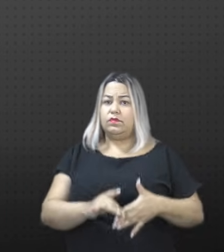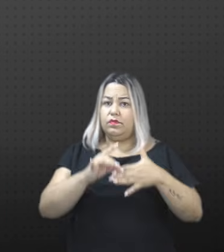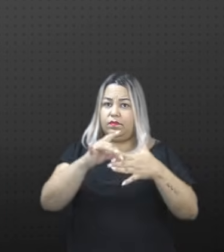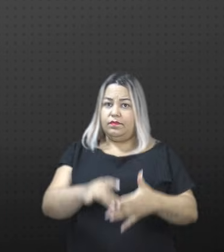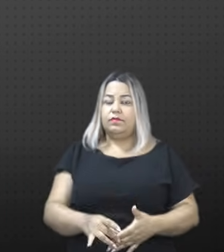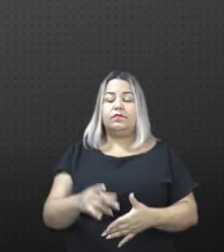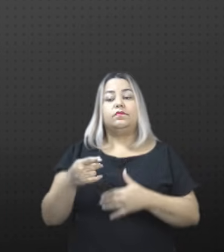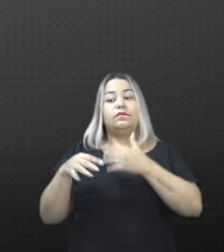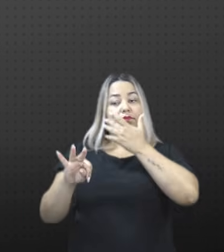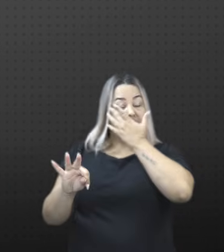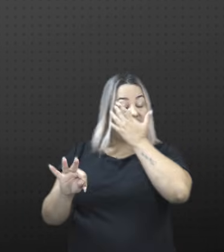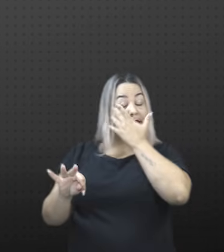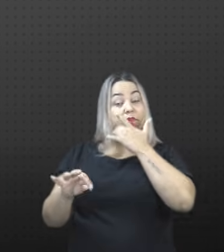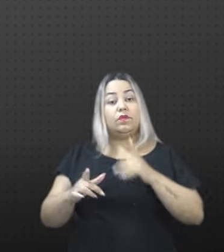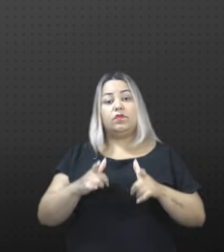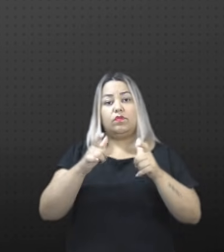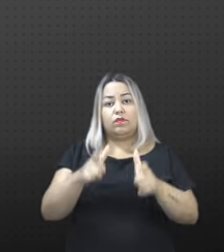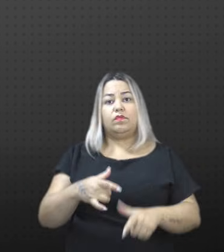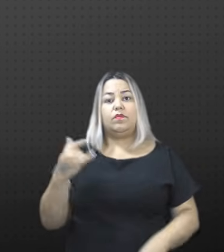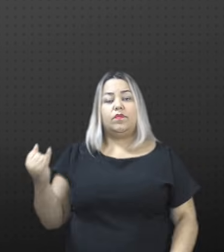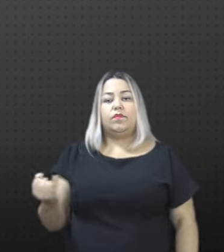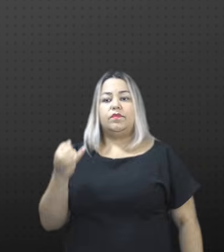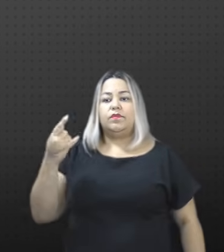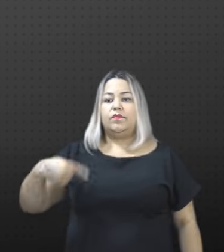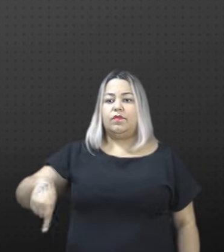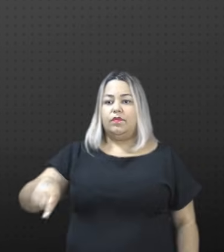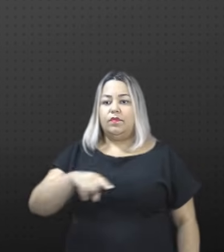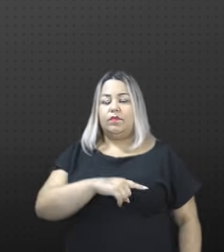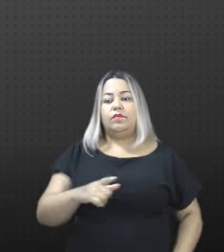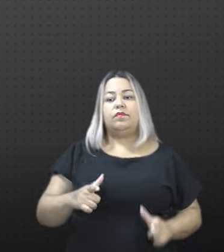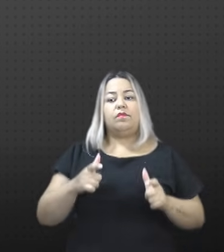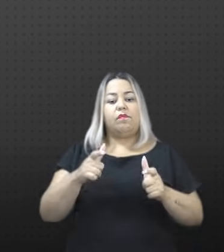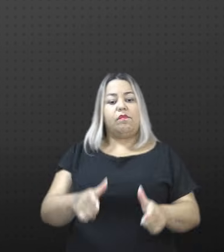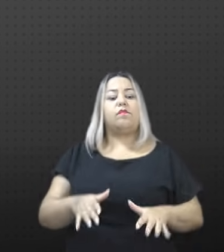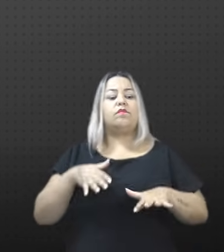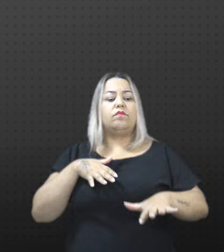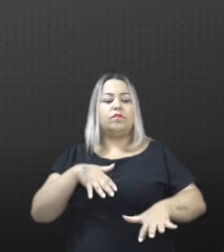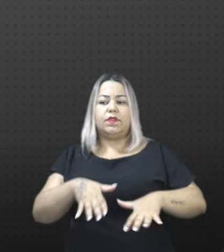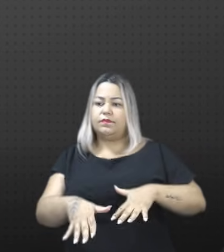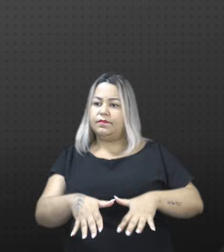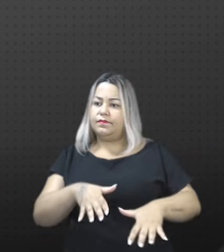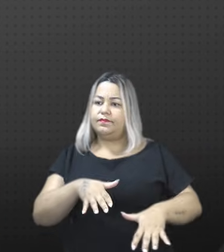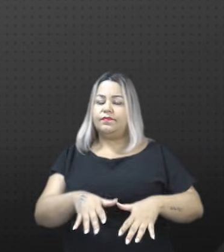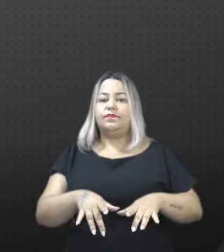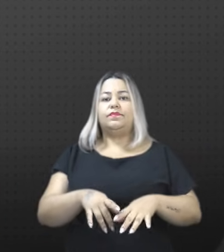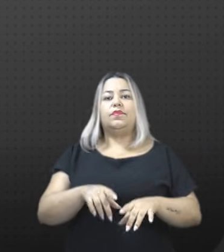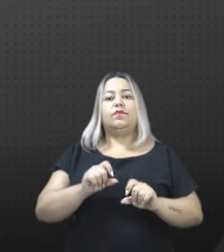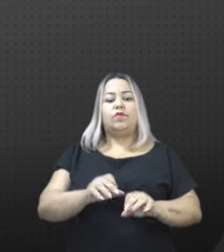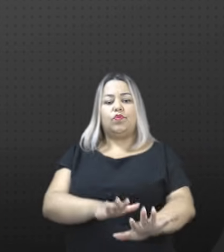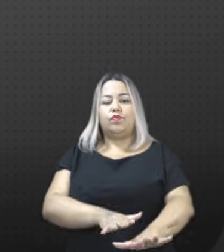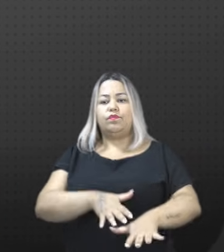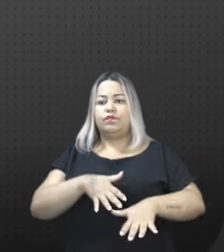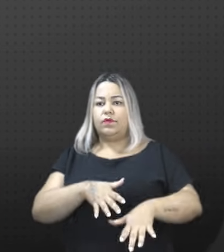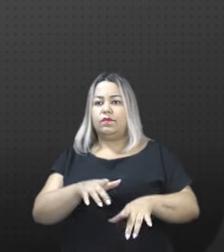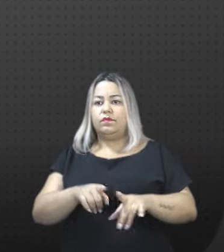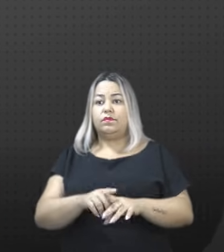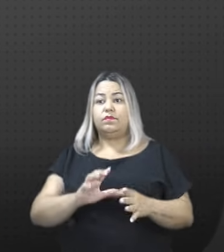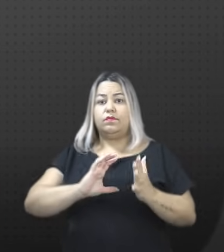construíram esse espaço tão importante para nós, o espaço de manifestação do nosso partido aqui na